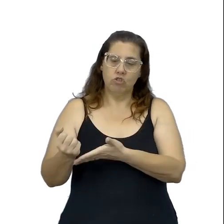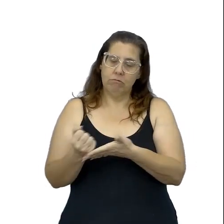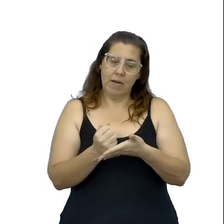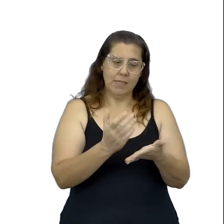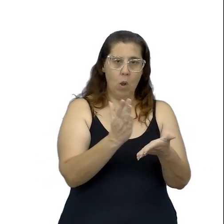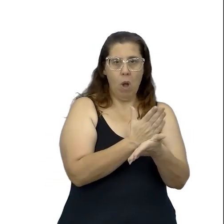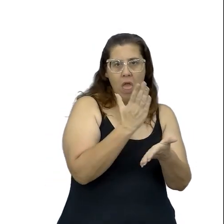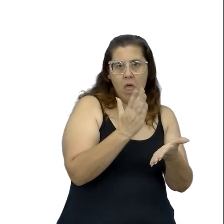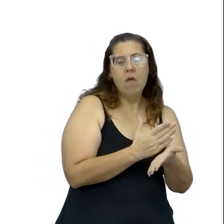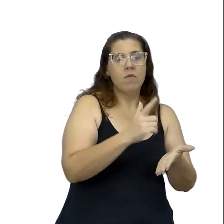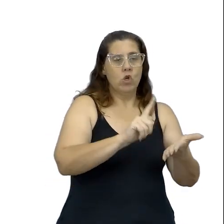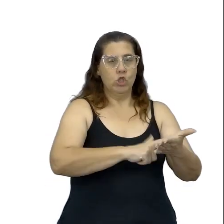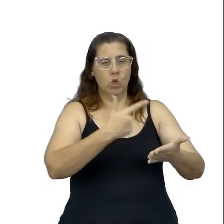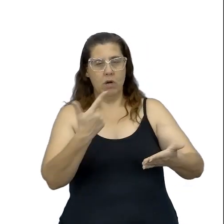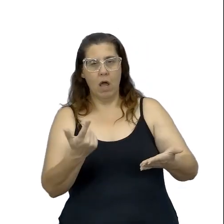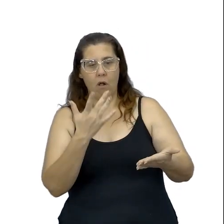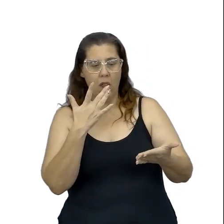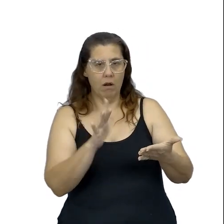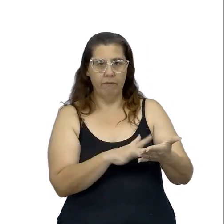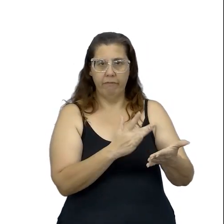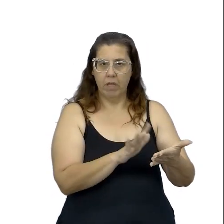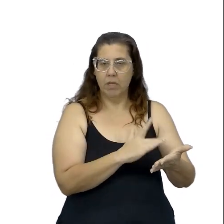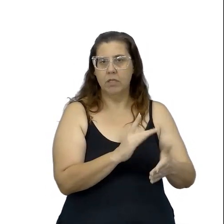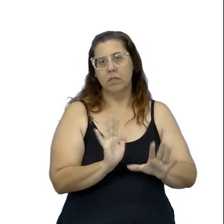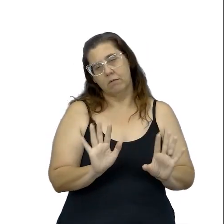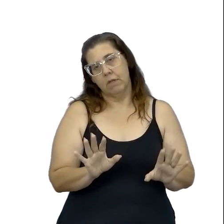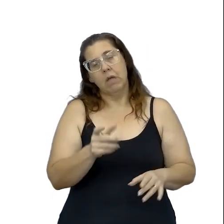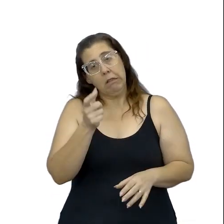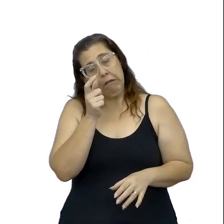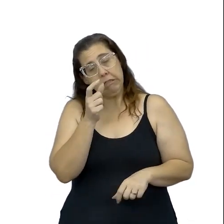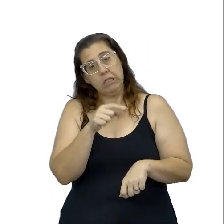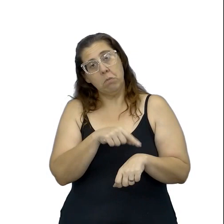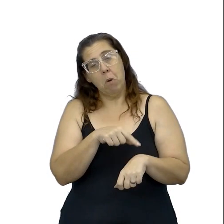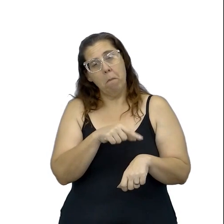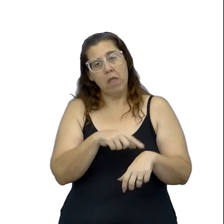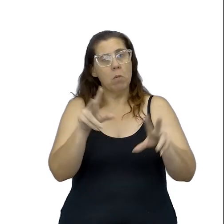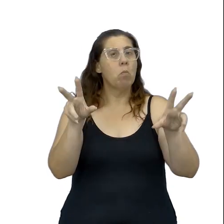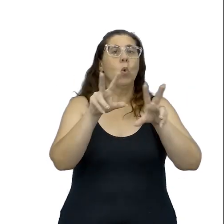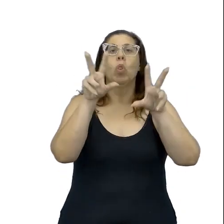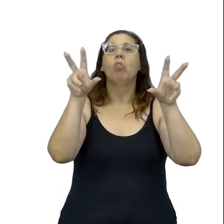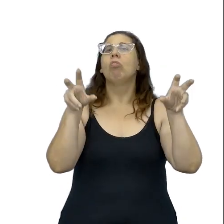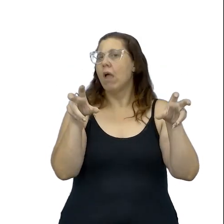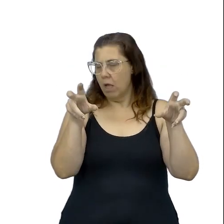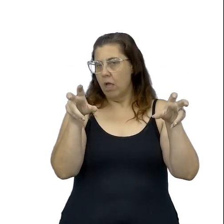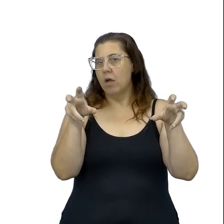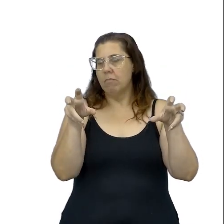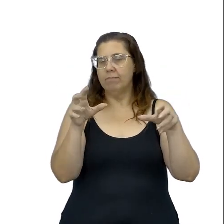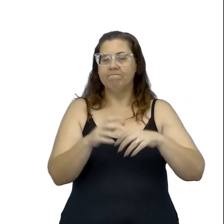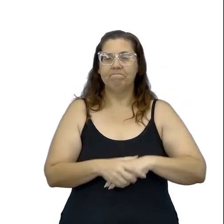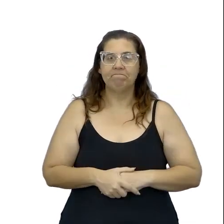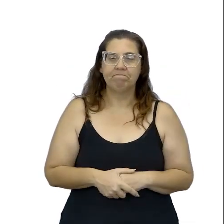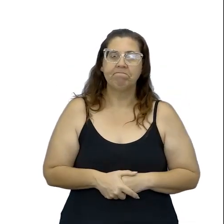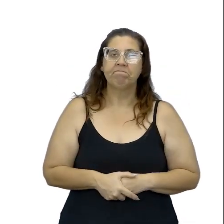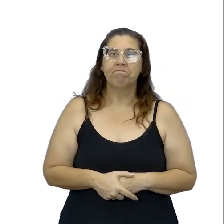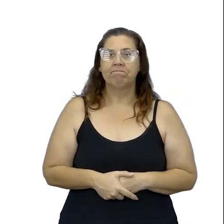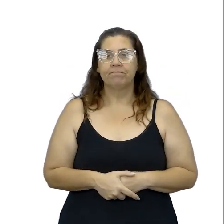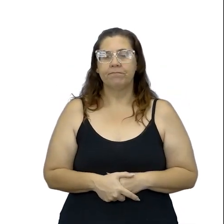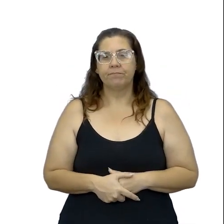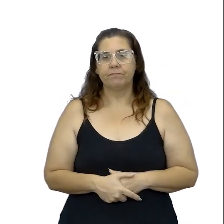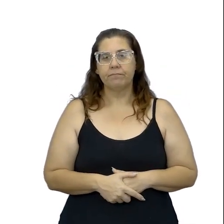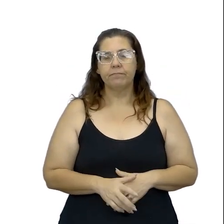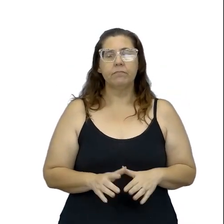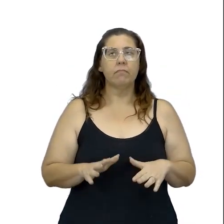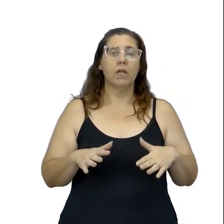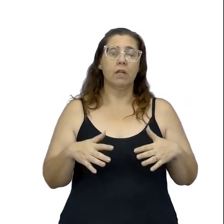uma revista, não seja interessante no momento para o tema que está sendo pesquisado, né?